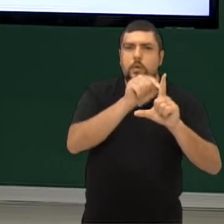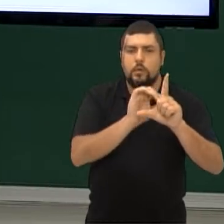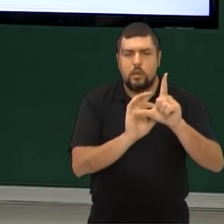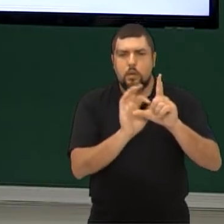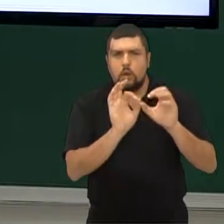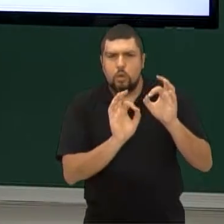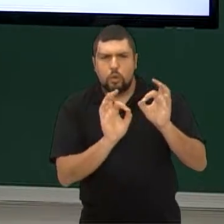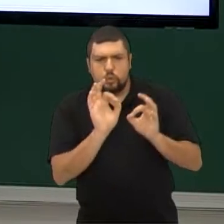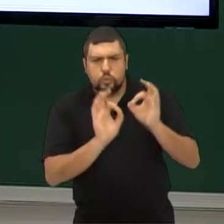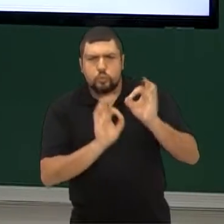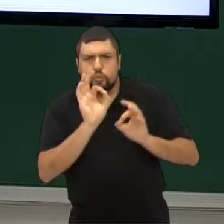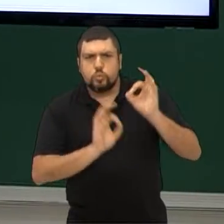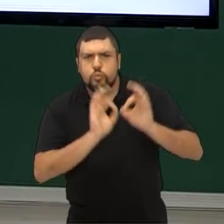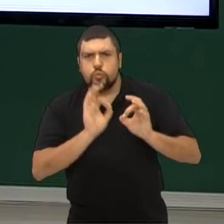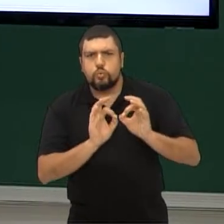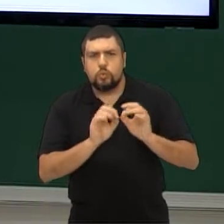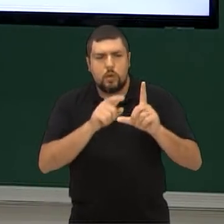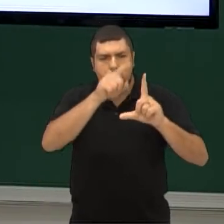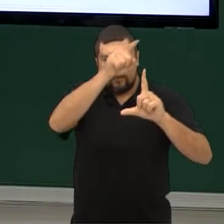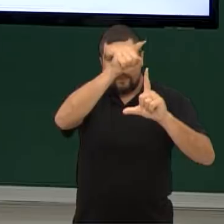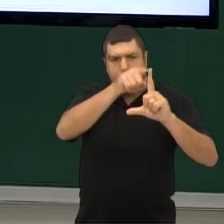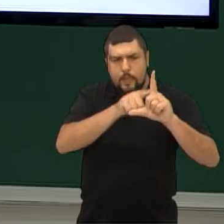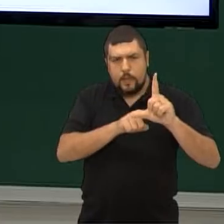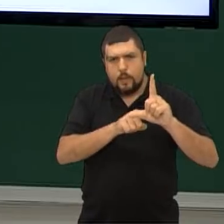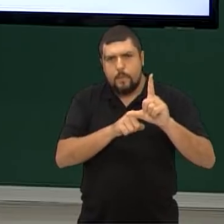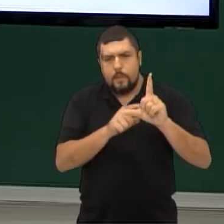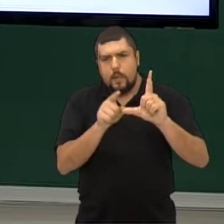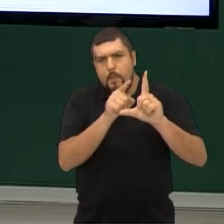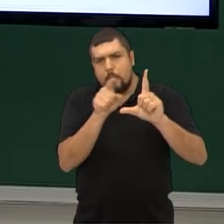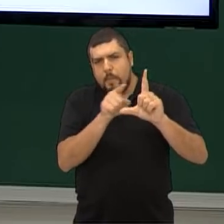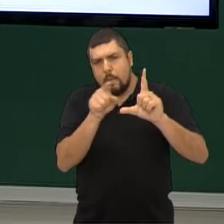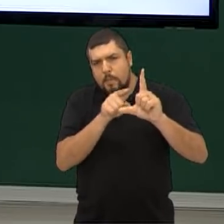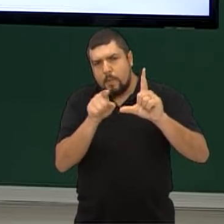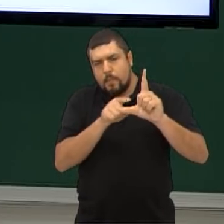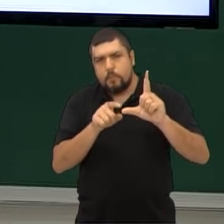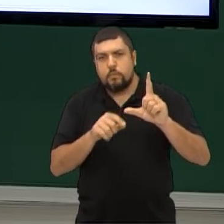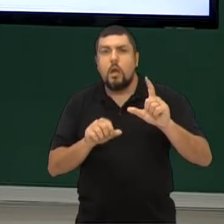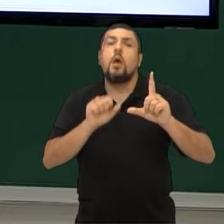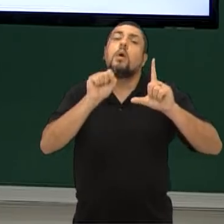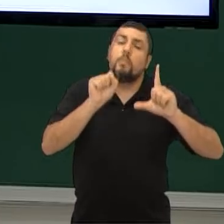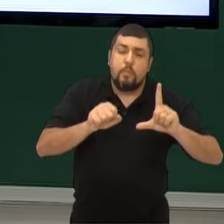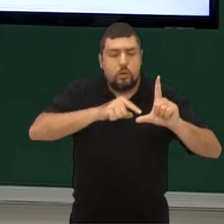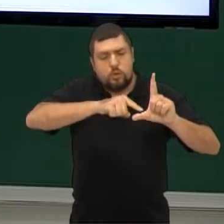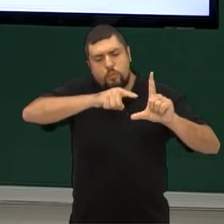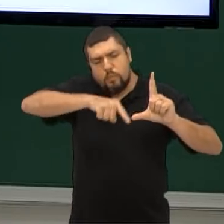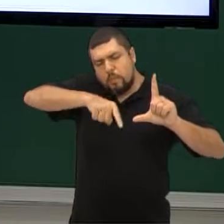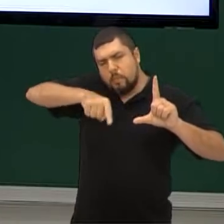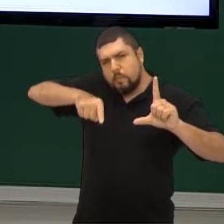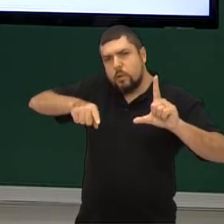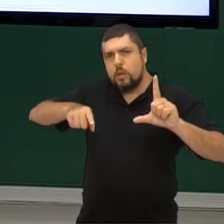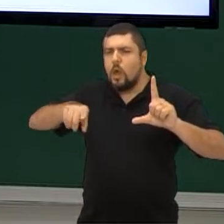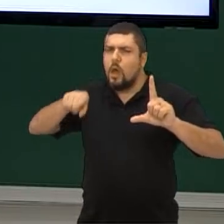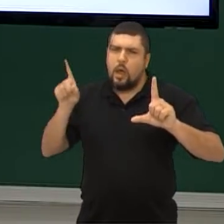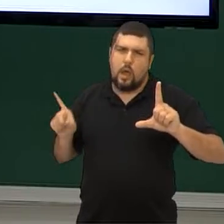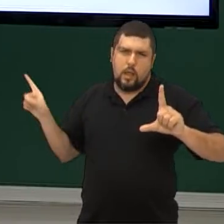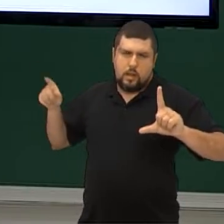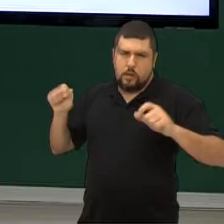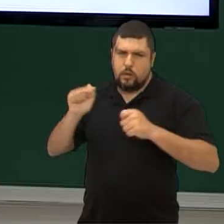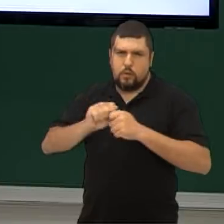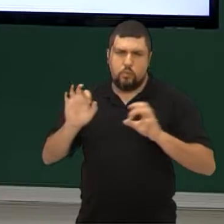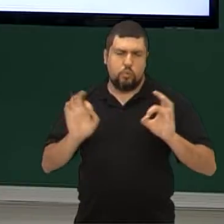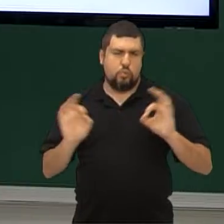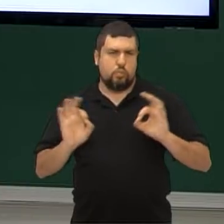o tamanho do nosso gráfico no eixo vertical. Também pode ser feito no eixo horizontal. Aqui não precisou ser feito. Então fiquem atentos